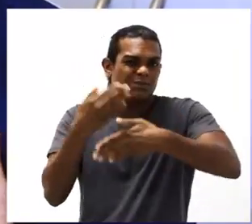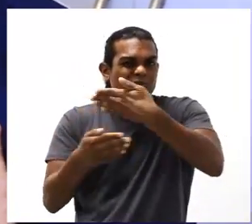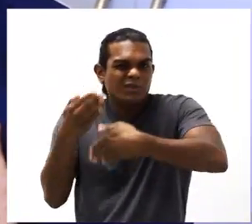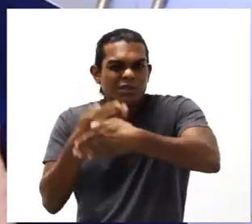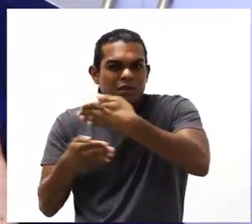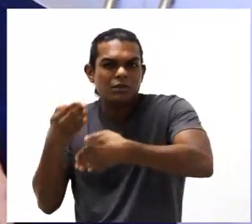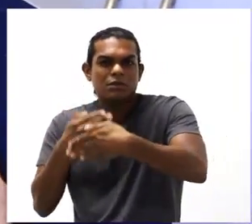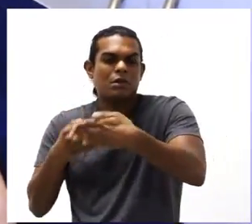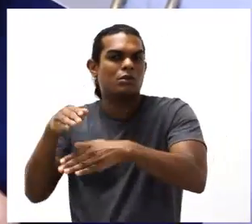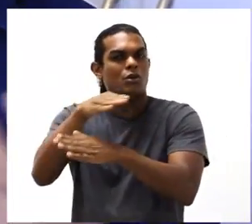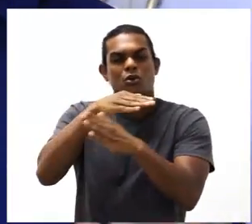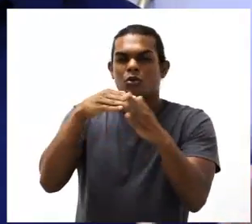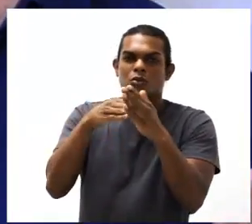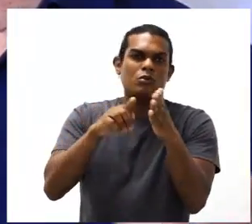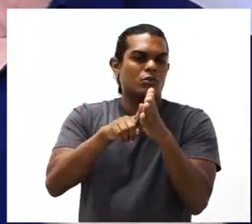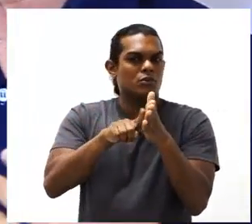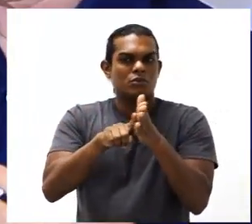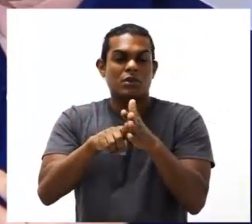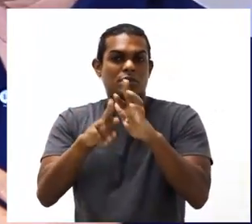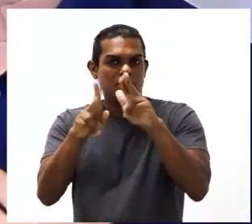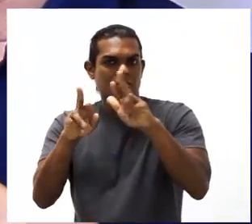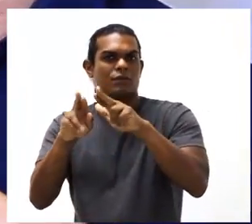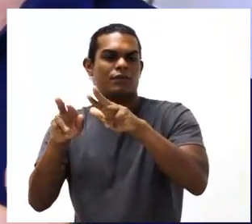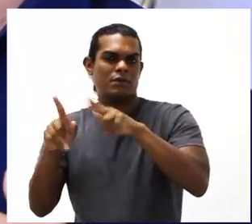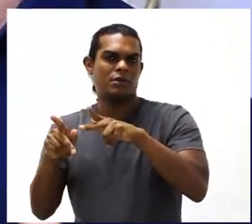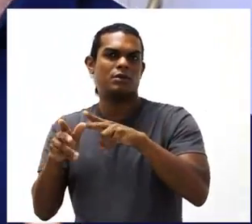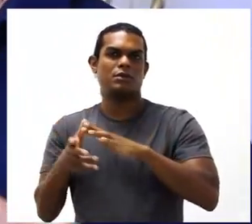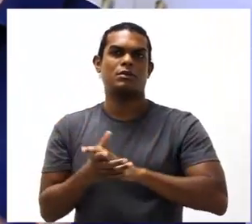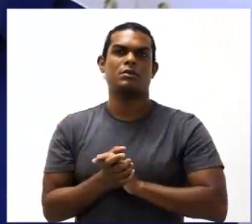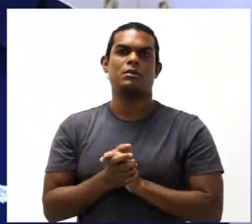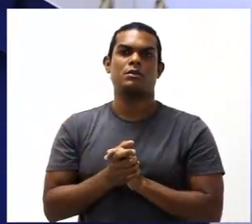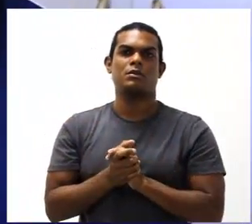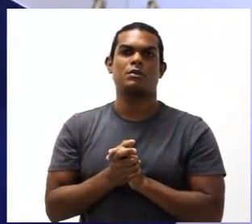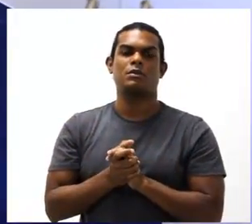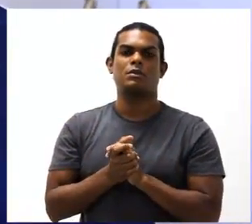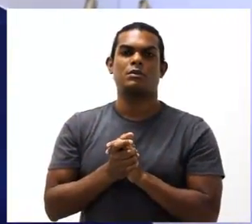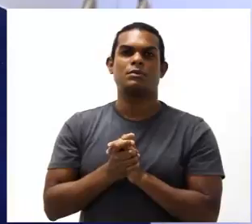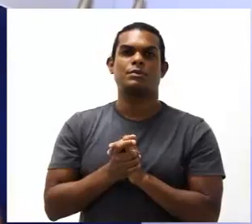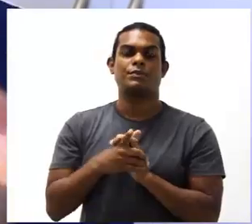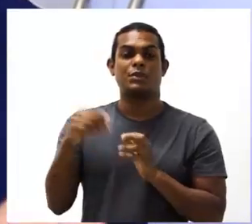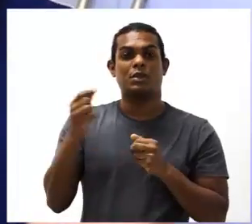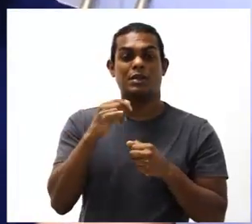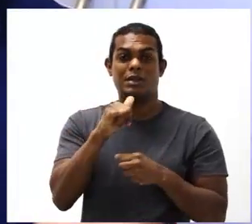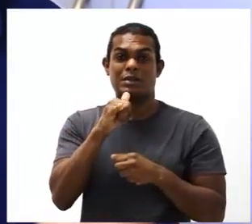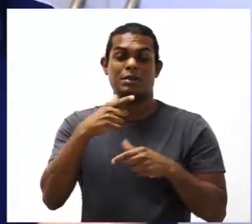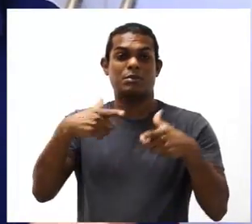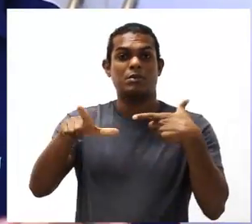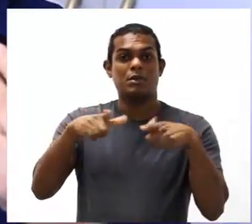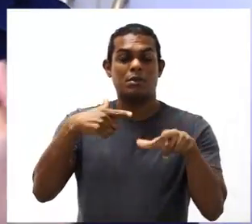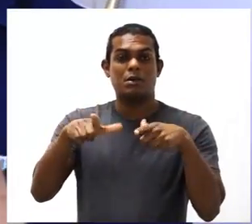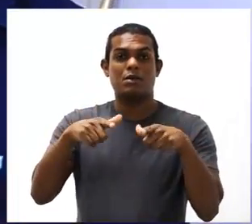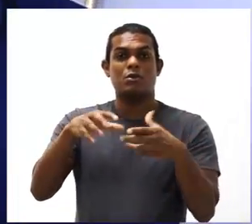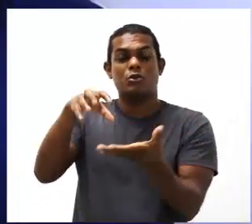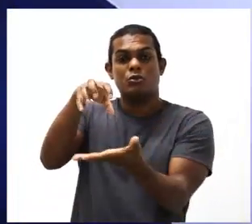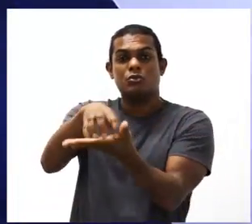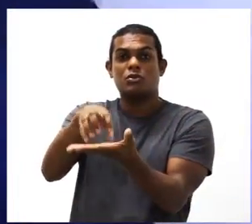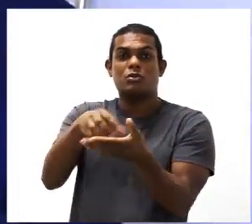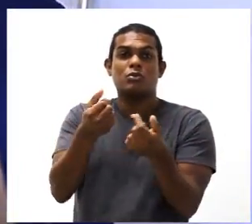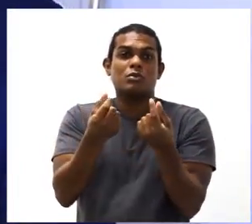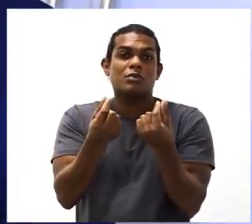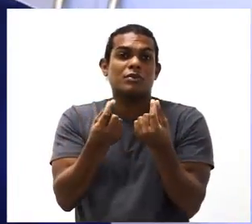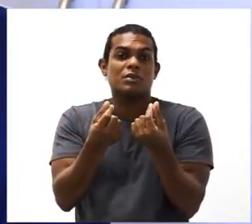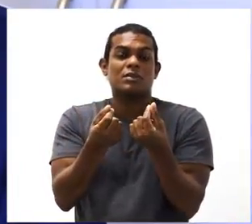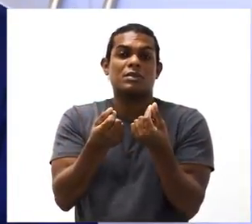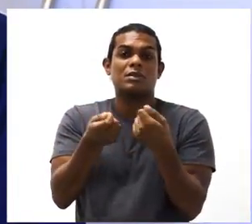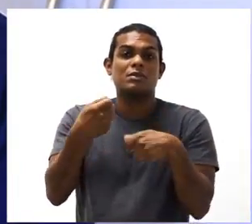conhecimento. Por exemplo, se eu sou do setor financeiro e faço investimento, a taxa cambial, para mim é relevante, para você pode não